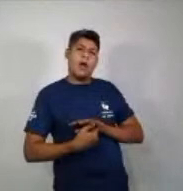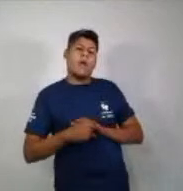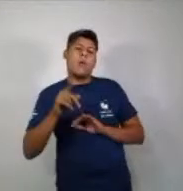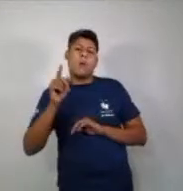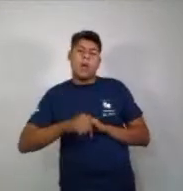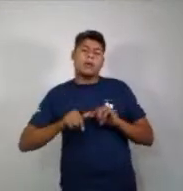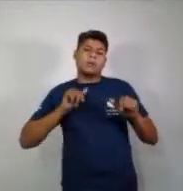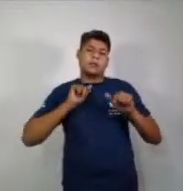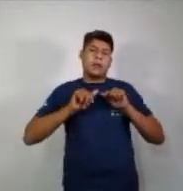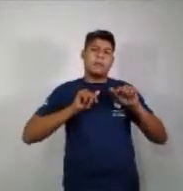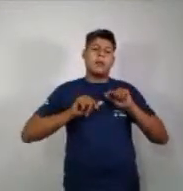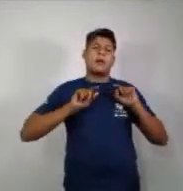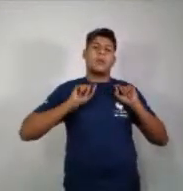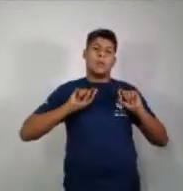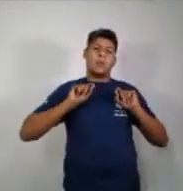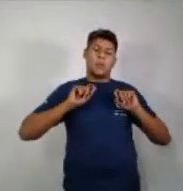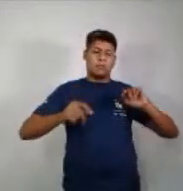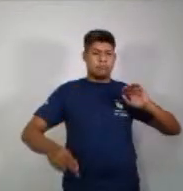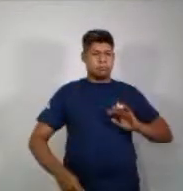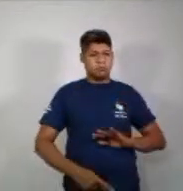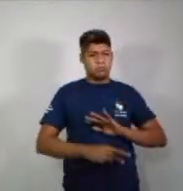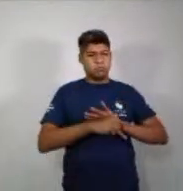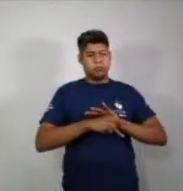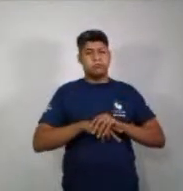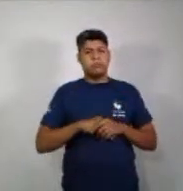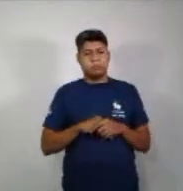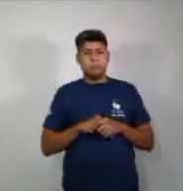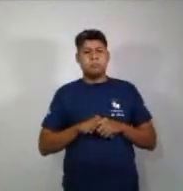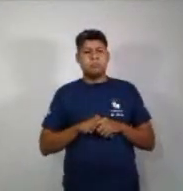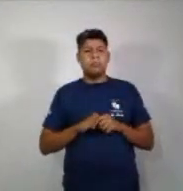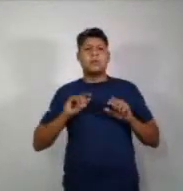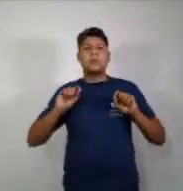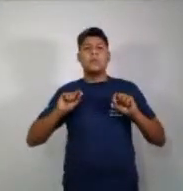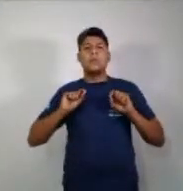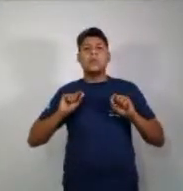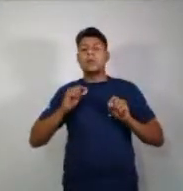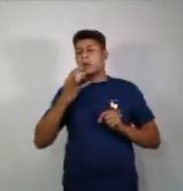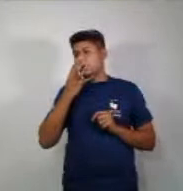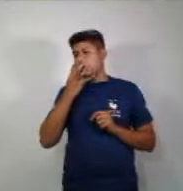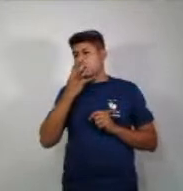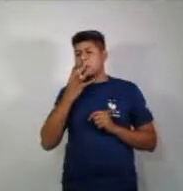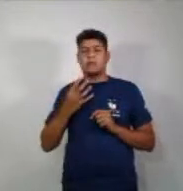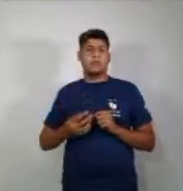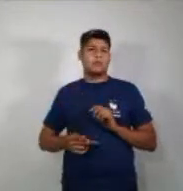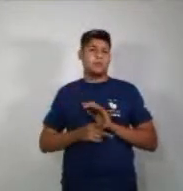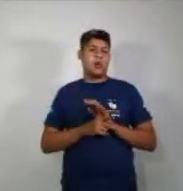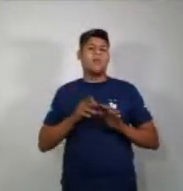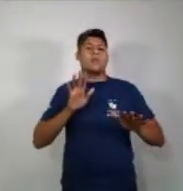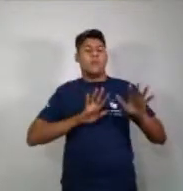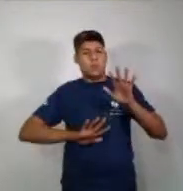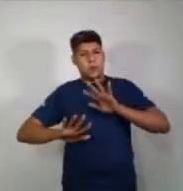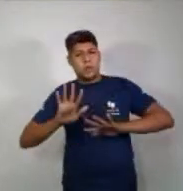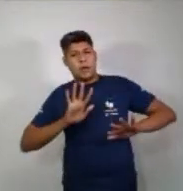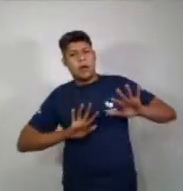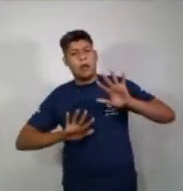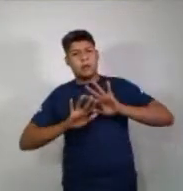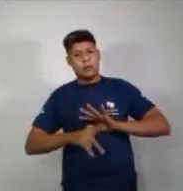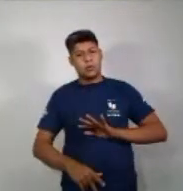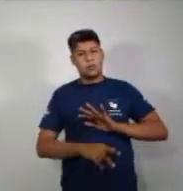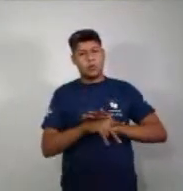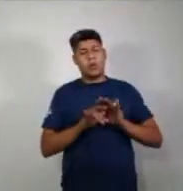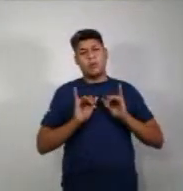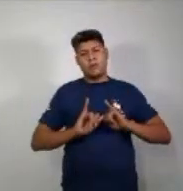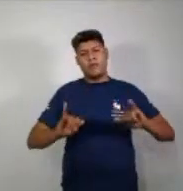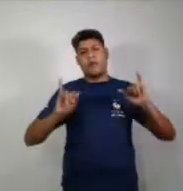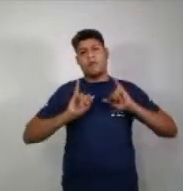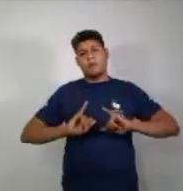realmente muito assim, impressionante desse cuidado com os dados e informações.